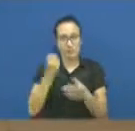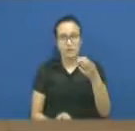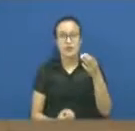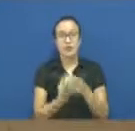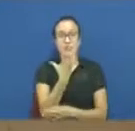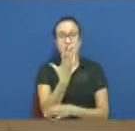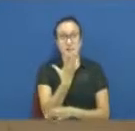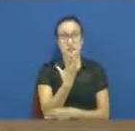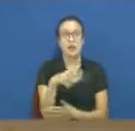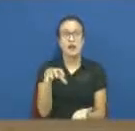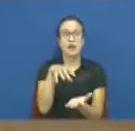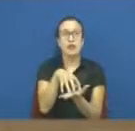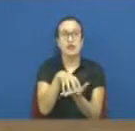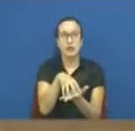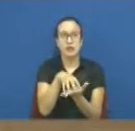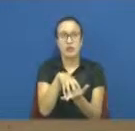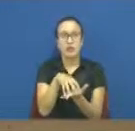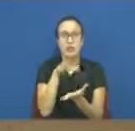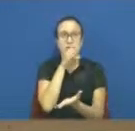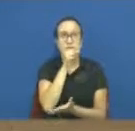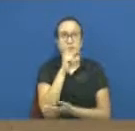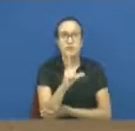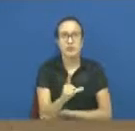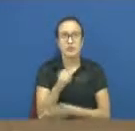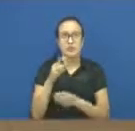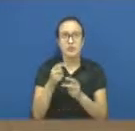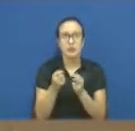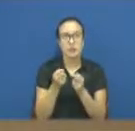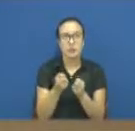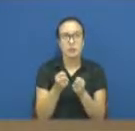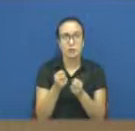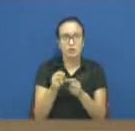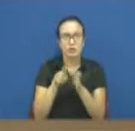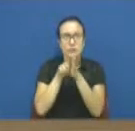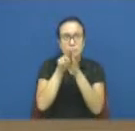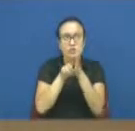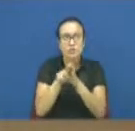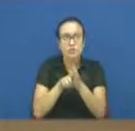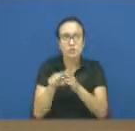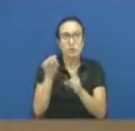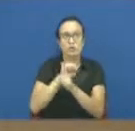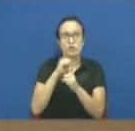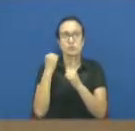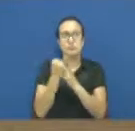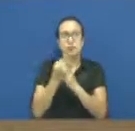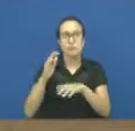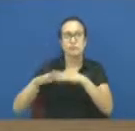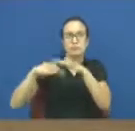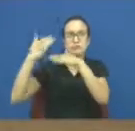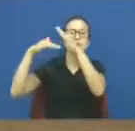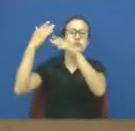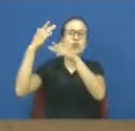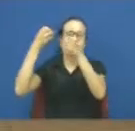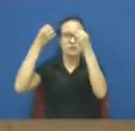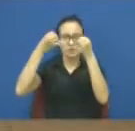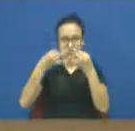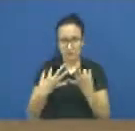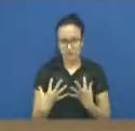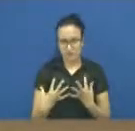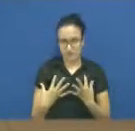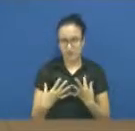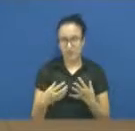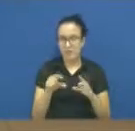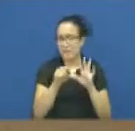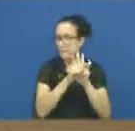Agência Municipal de Desenvolvimento Econômico, Científico e Social e da outras providências. O projeto não contém emendas.